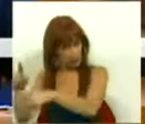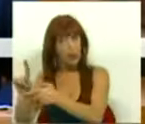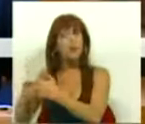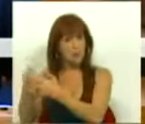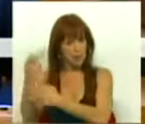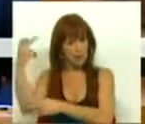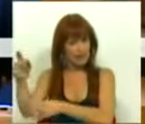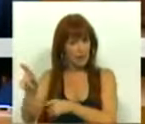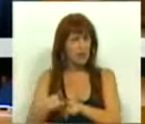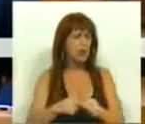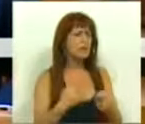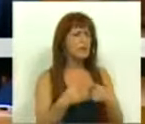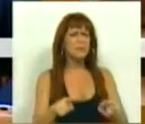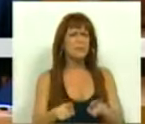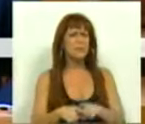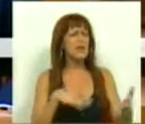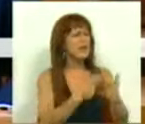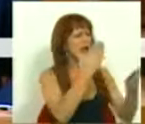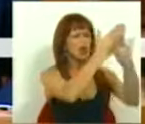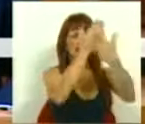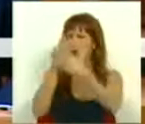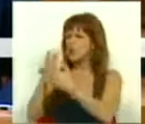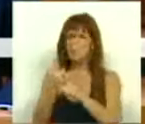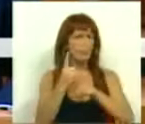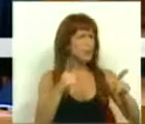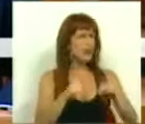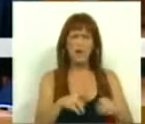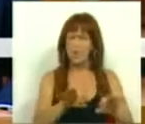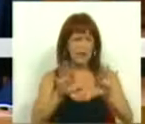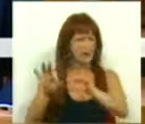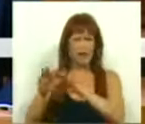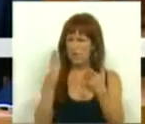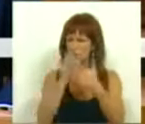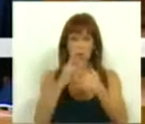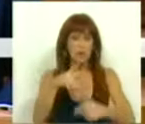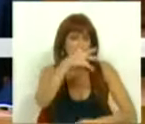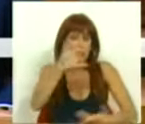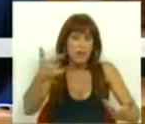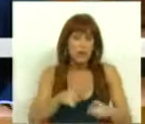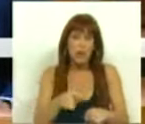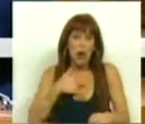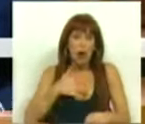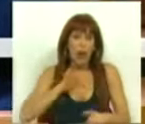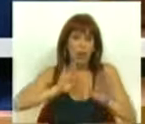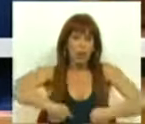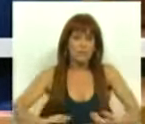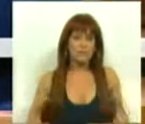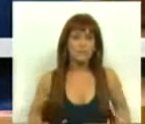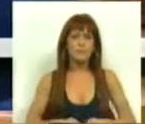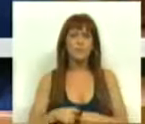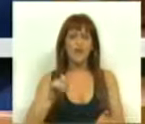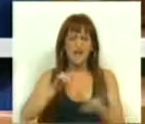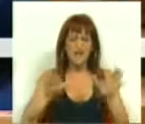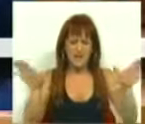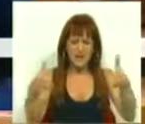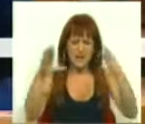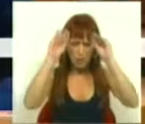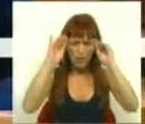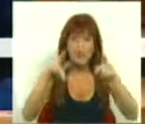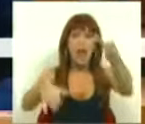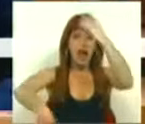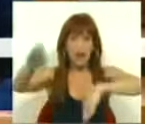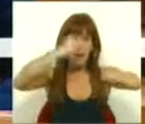sempre terá, e distinguibilidade às escolas, porque evidentemente não são iguais e felizmente não querem sê-lo. O centro da educação está